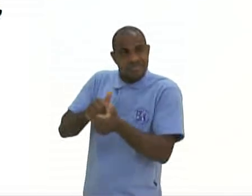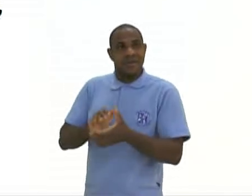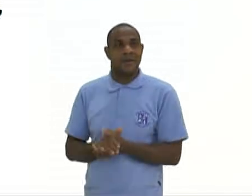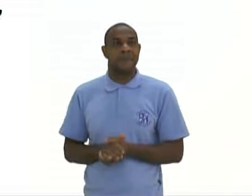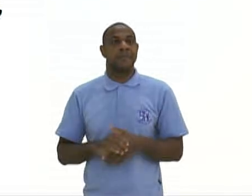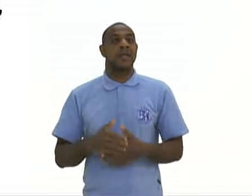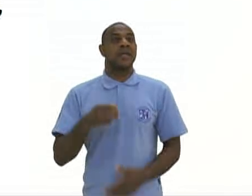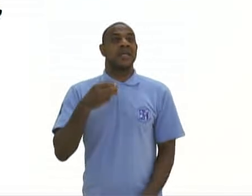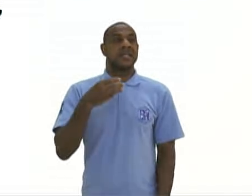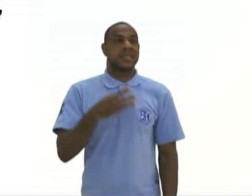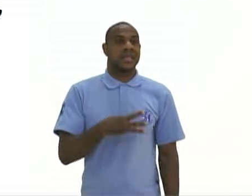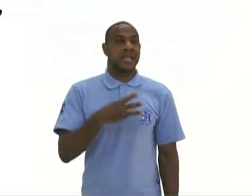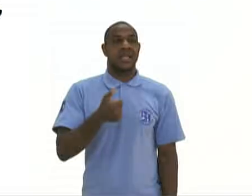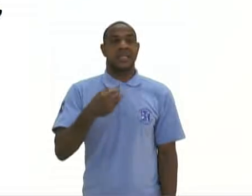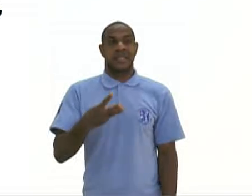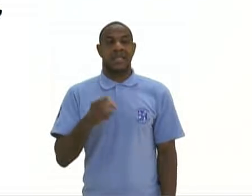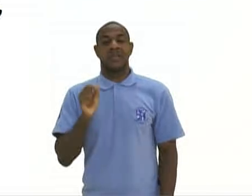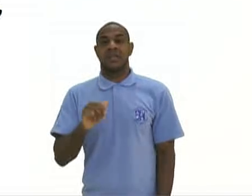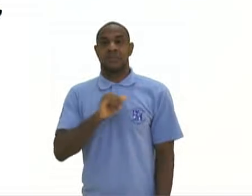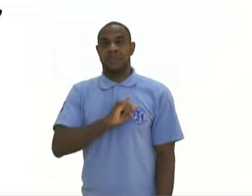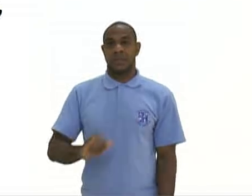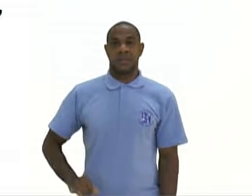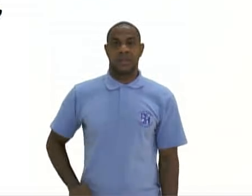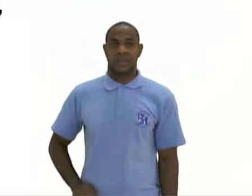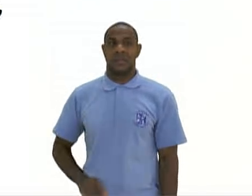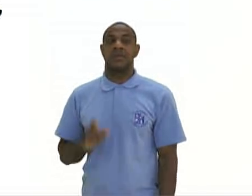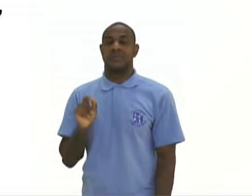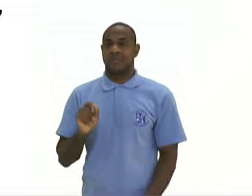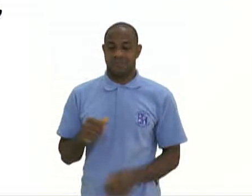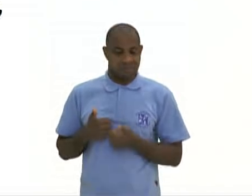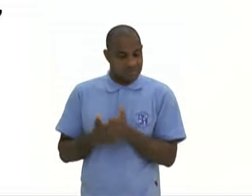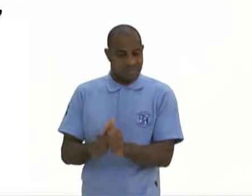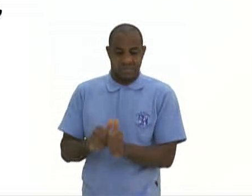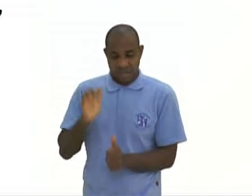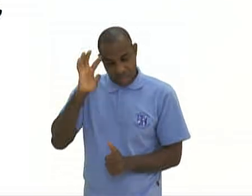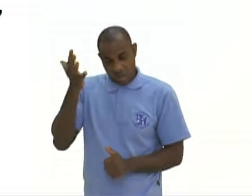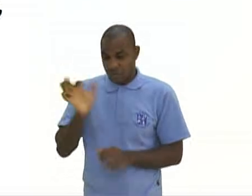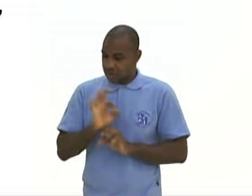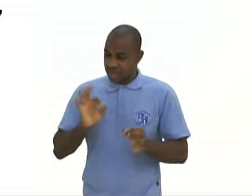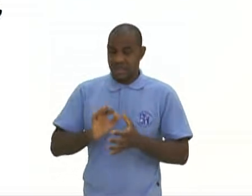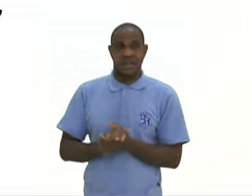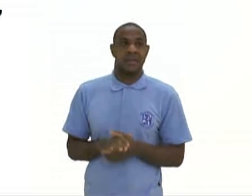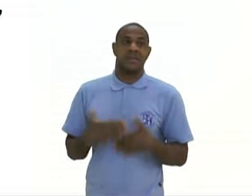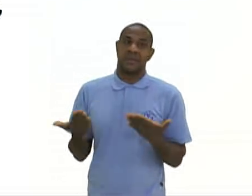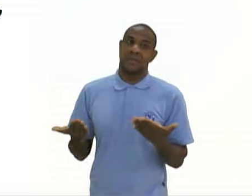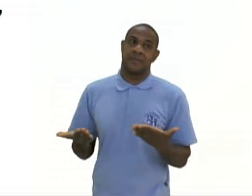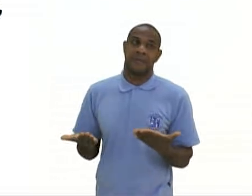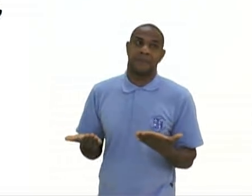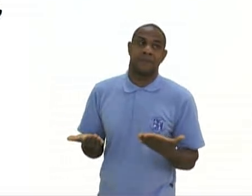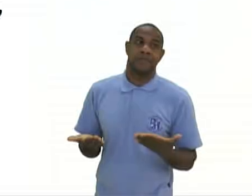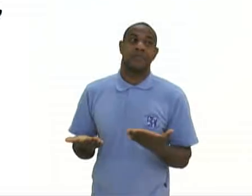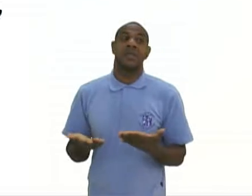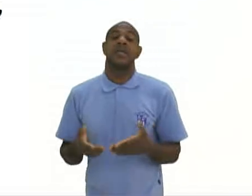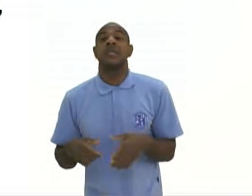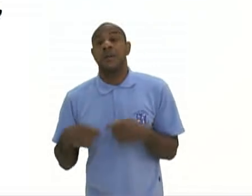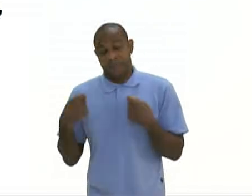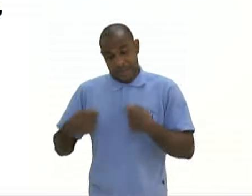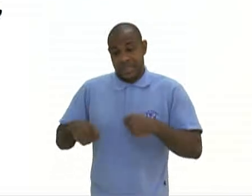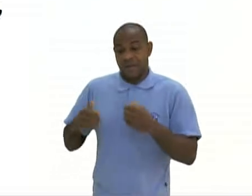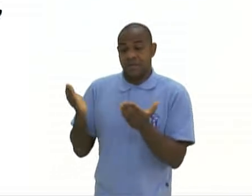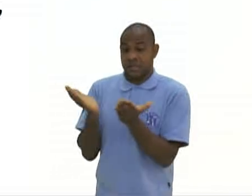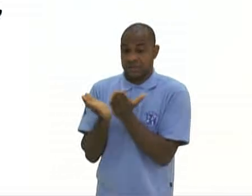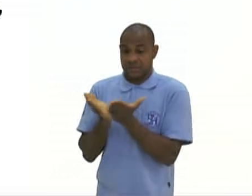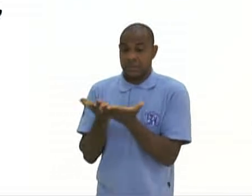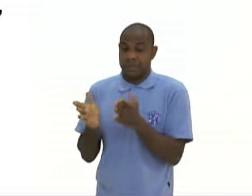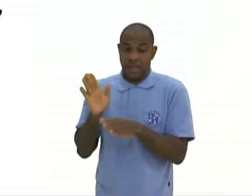imperador Constantino resolve fazer o seguinte, olha, já que perseguir não resolve, vamos então, e inclusive ele precisava de cristãos para ajudá-lo ali, para